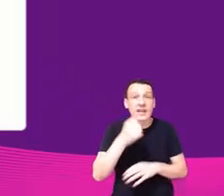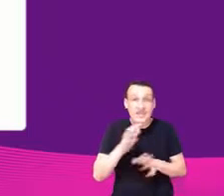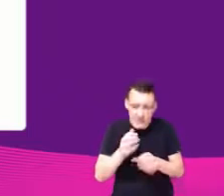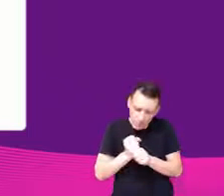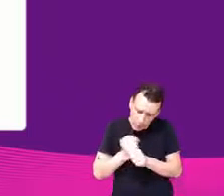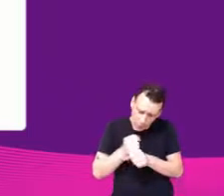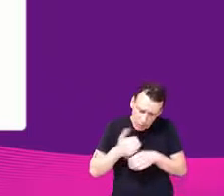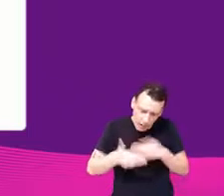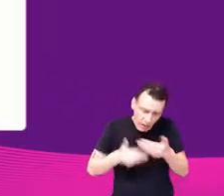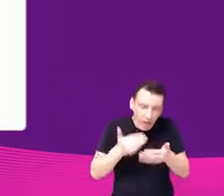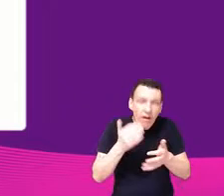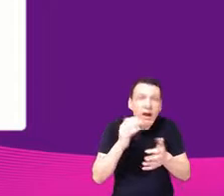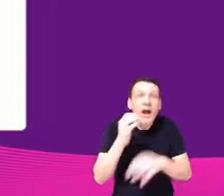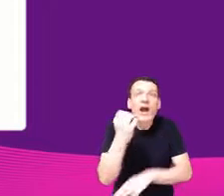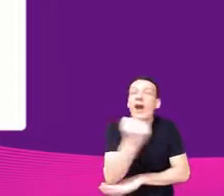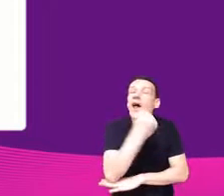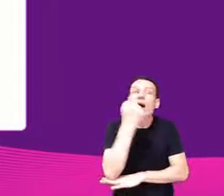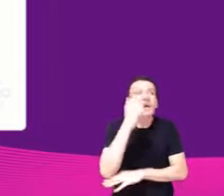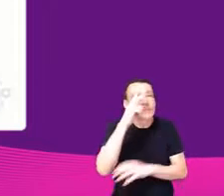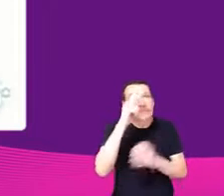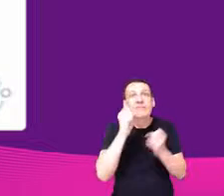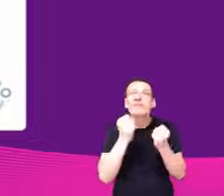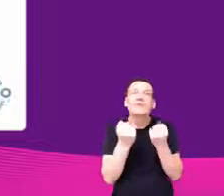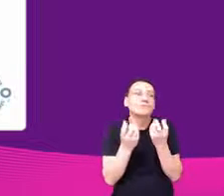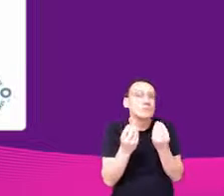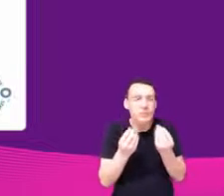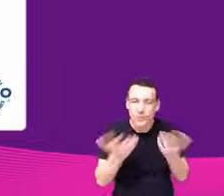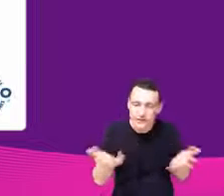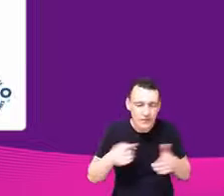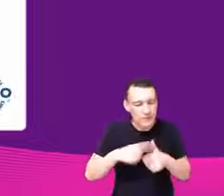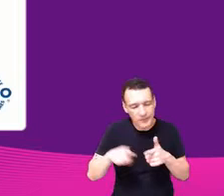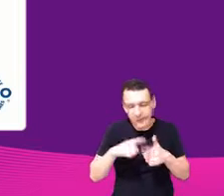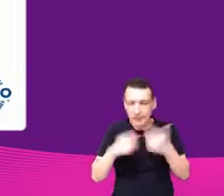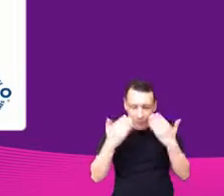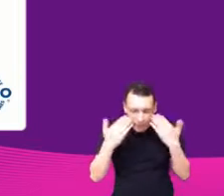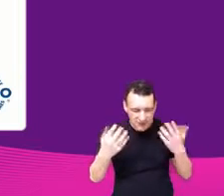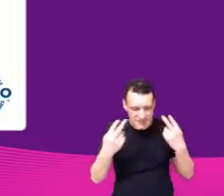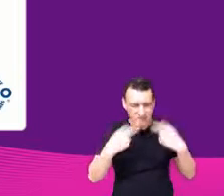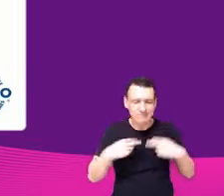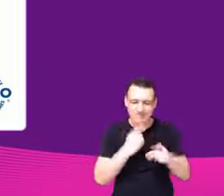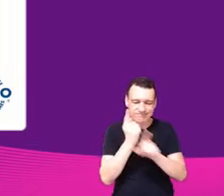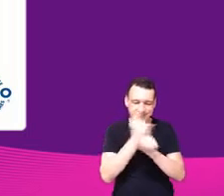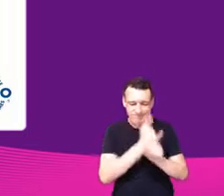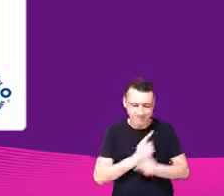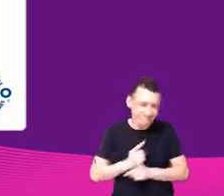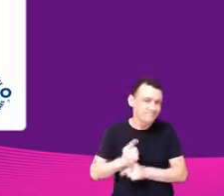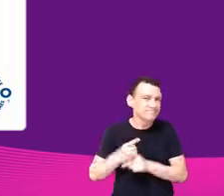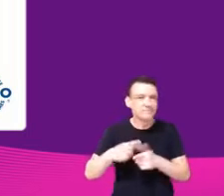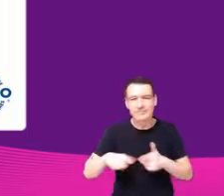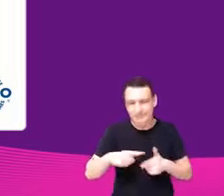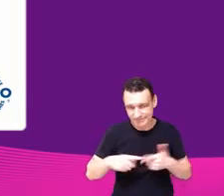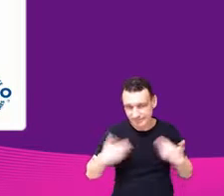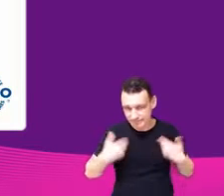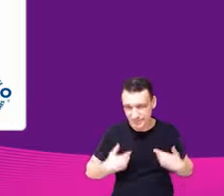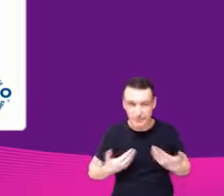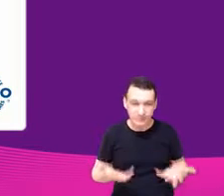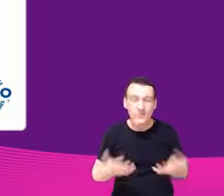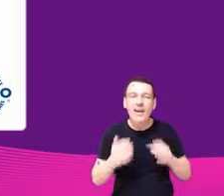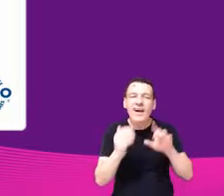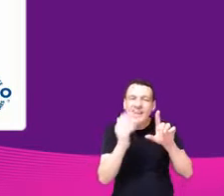ficam mais evidentes. E é isso mesmo, né? Na verdade, se a gente vê nesse cartoon aqui,